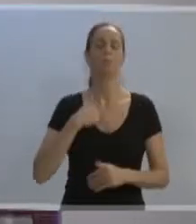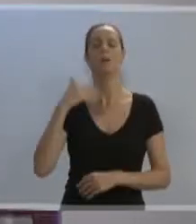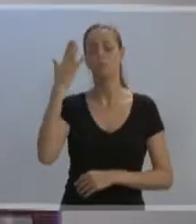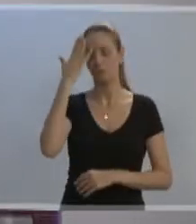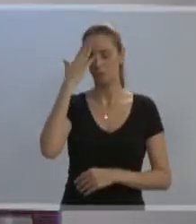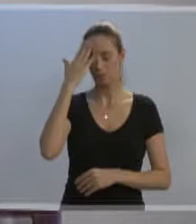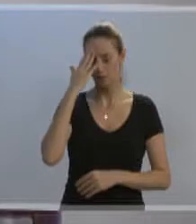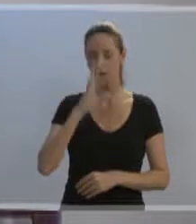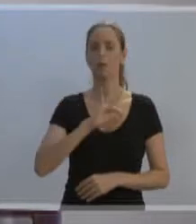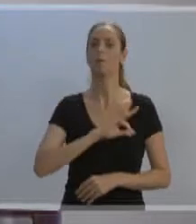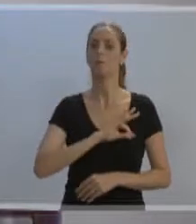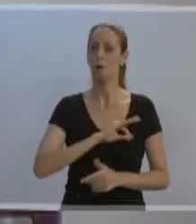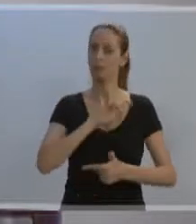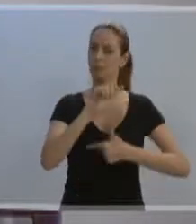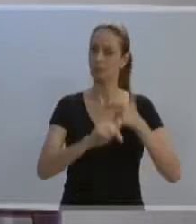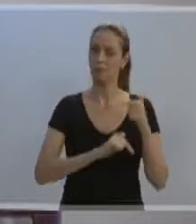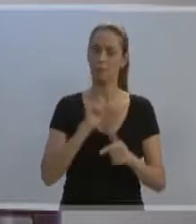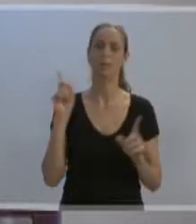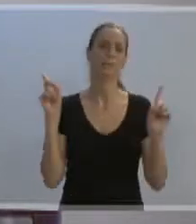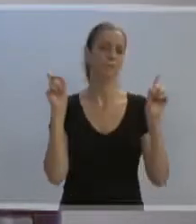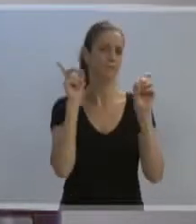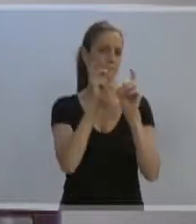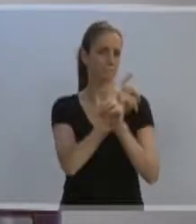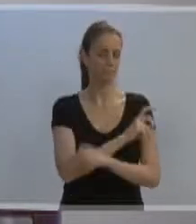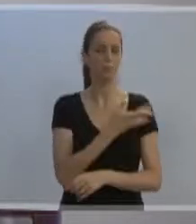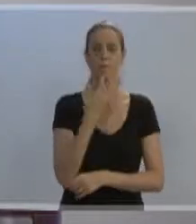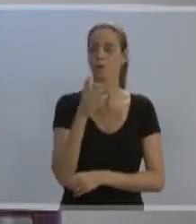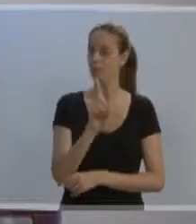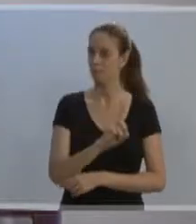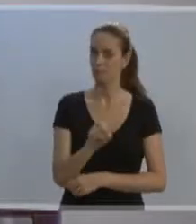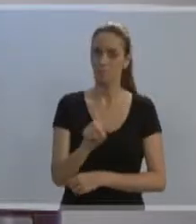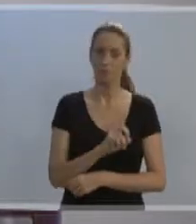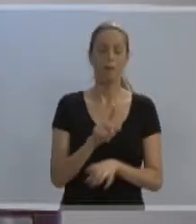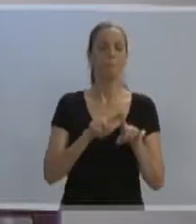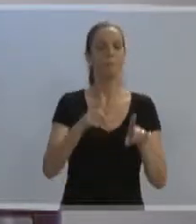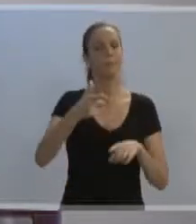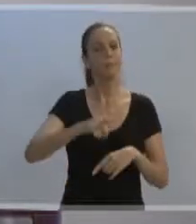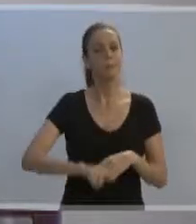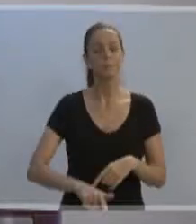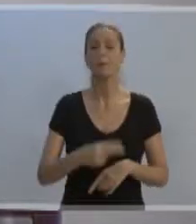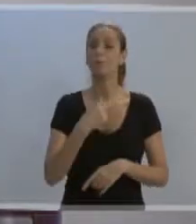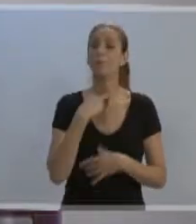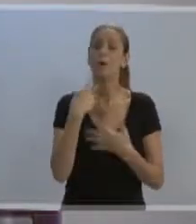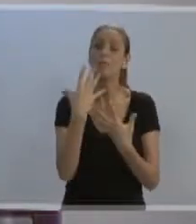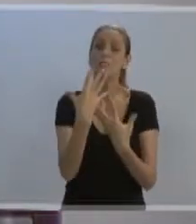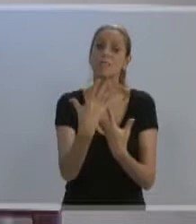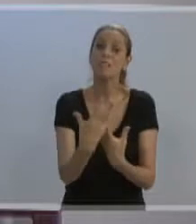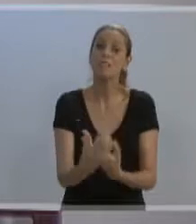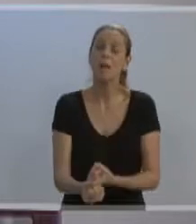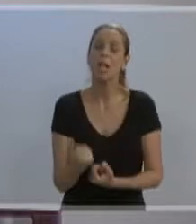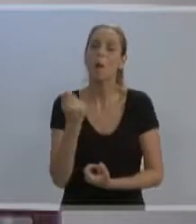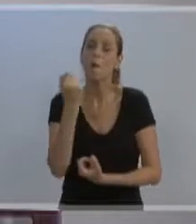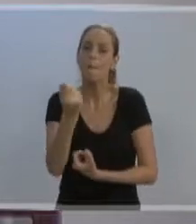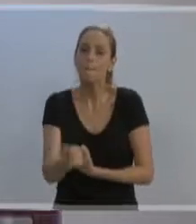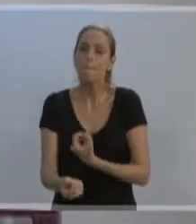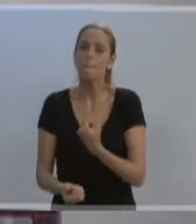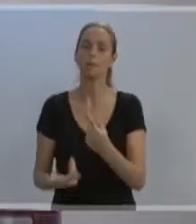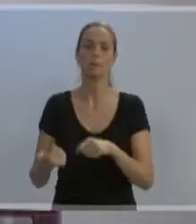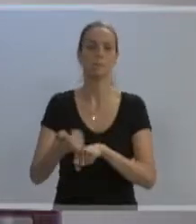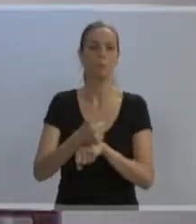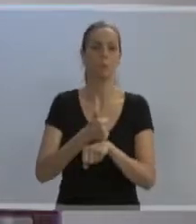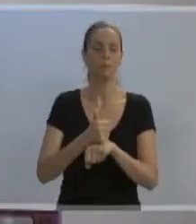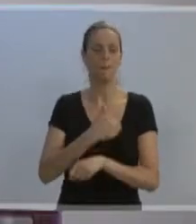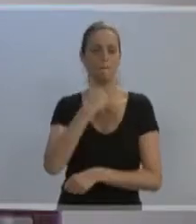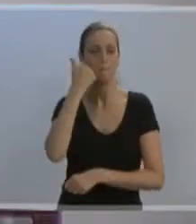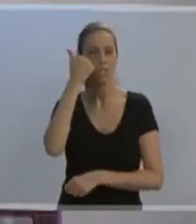difícil que a guarda municipal de trânsito tem né mas mais uma vez nós não podemos permitir que um outro profissional acaba criando